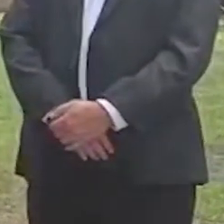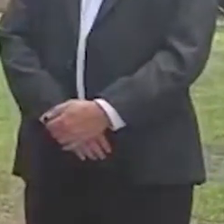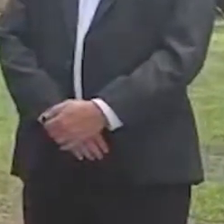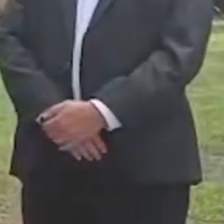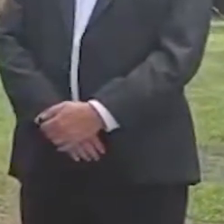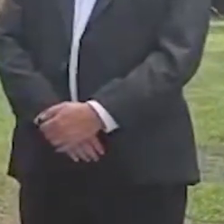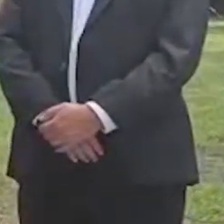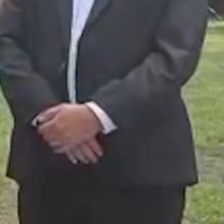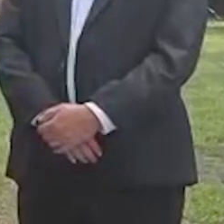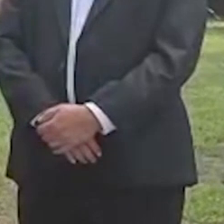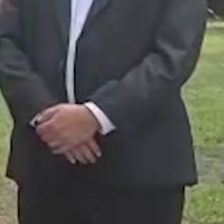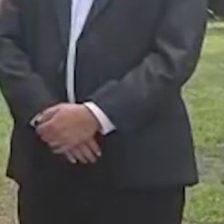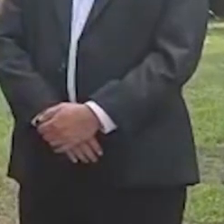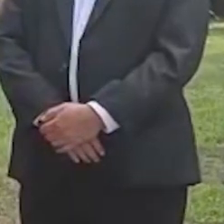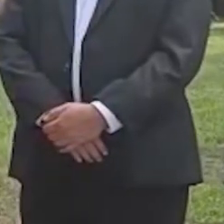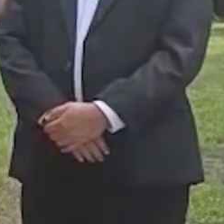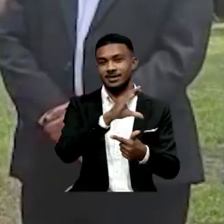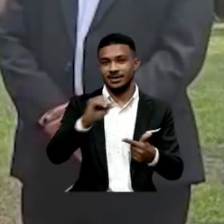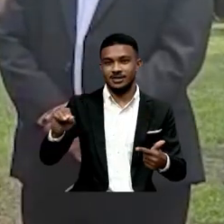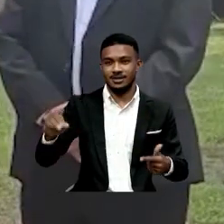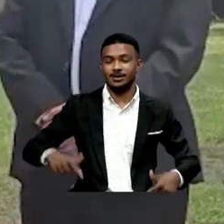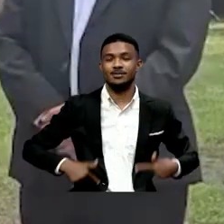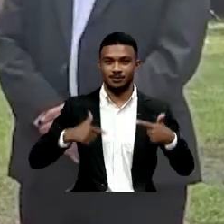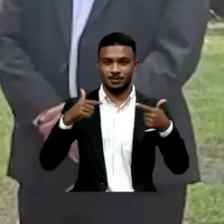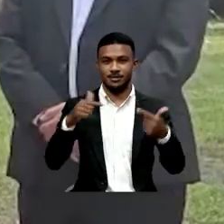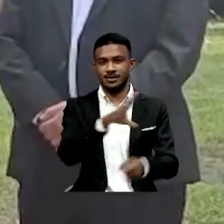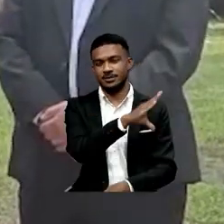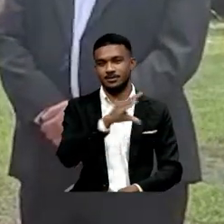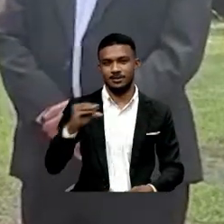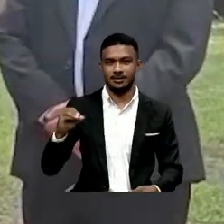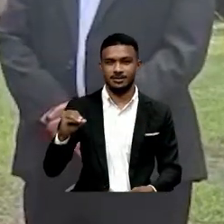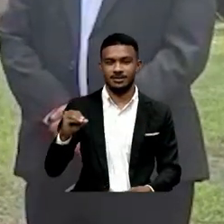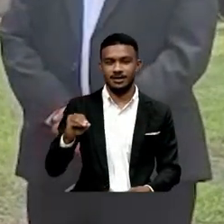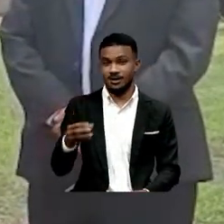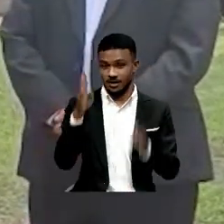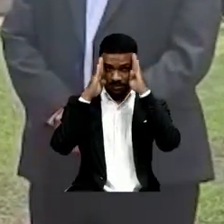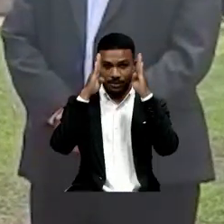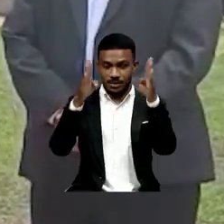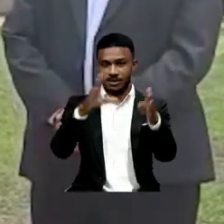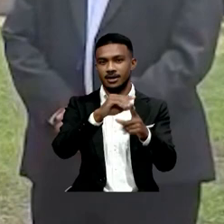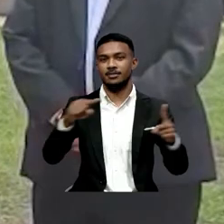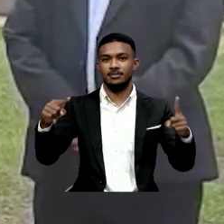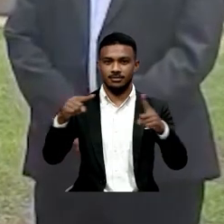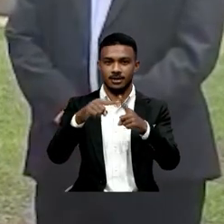Igreja, nem vida, nem amores. No Mós, a Tutão Mata, Bá,